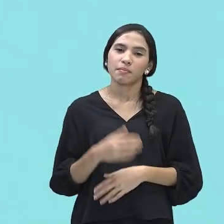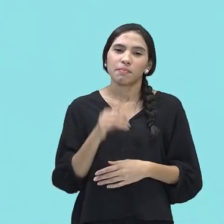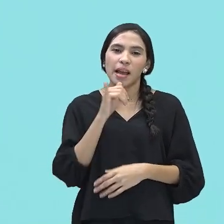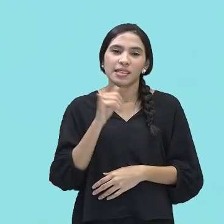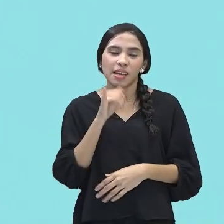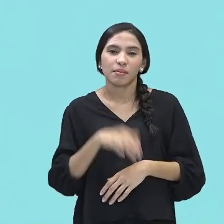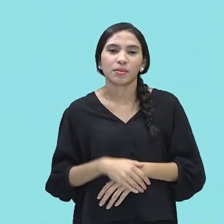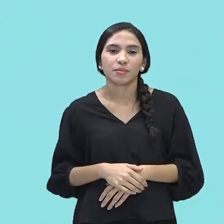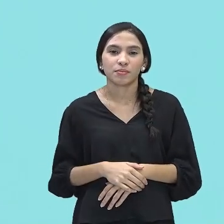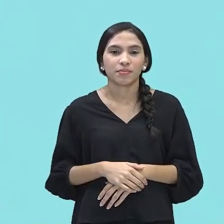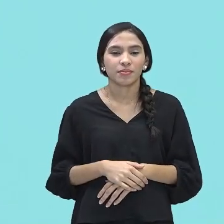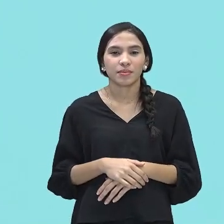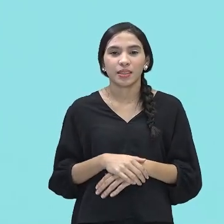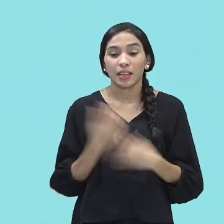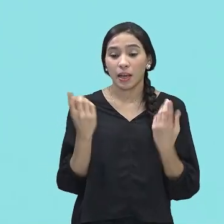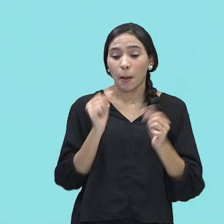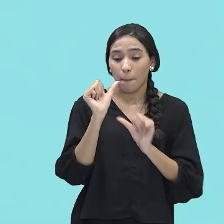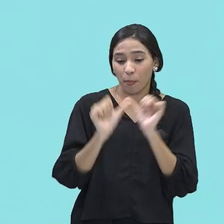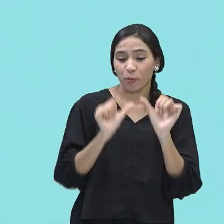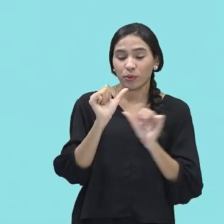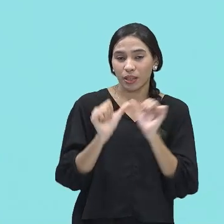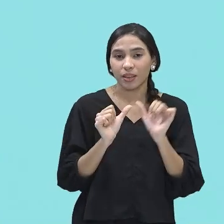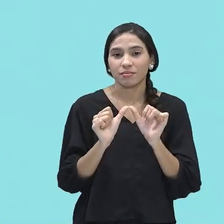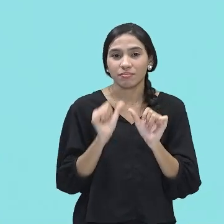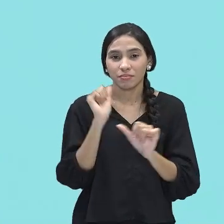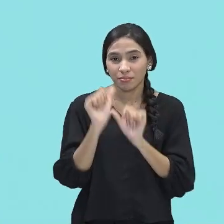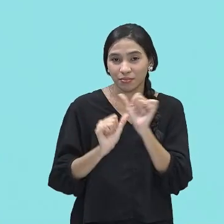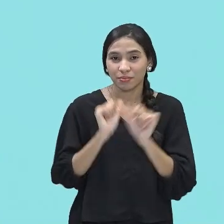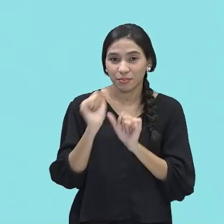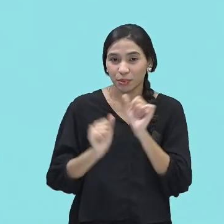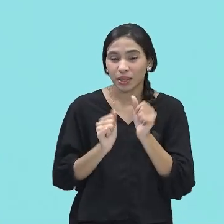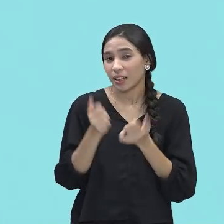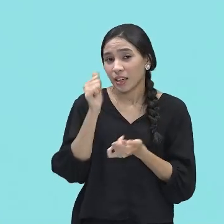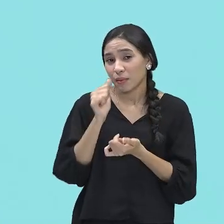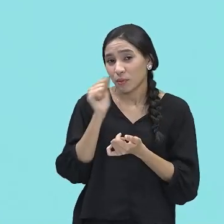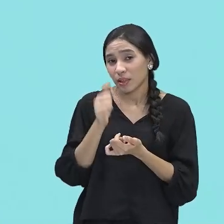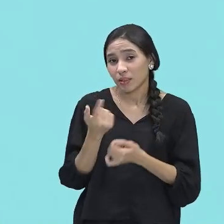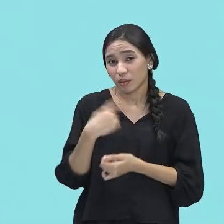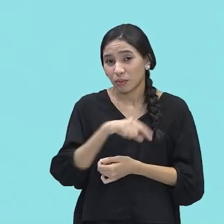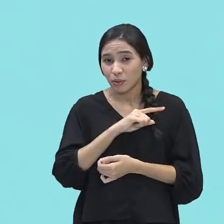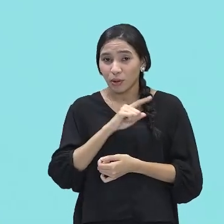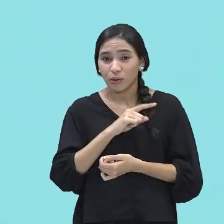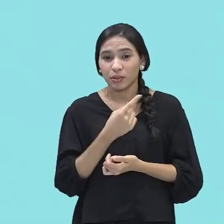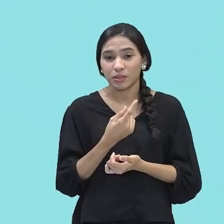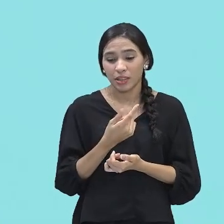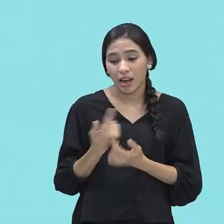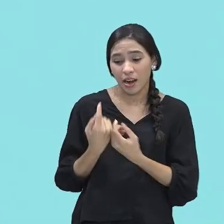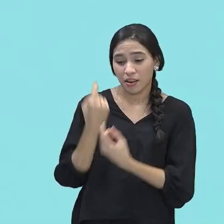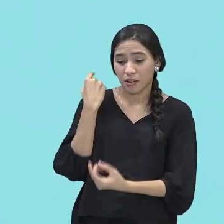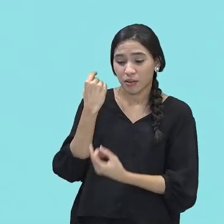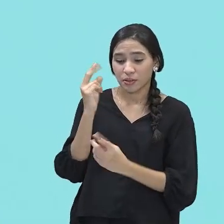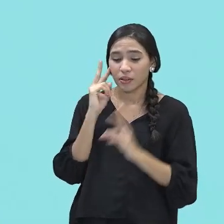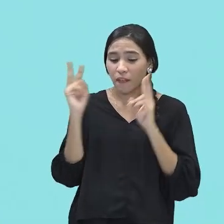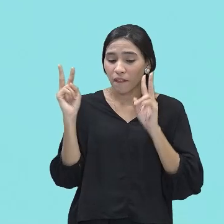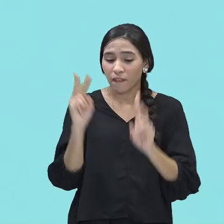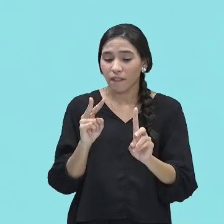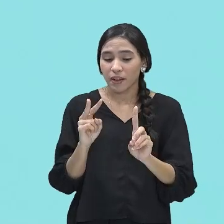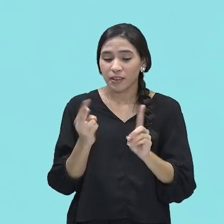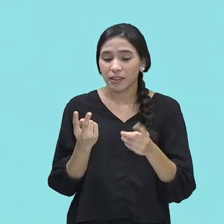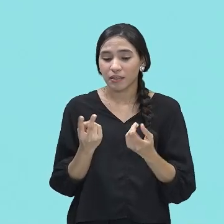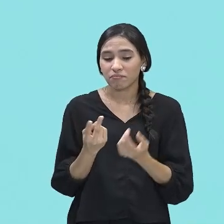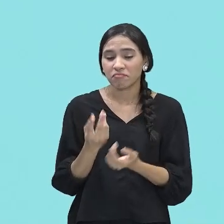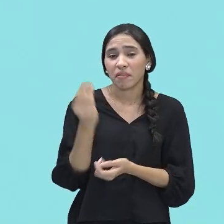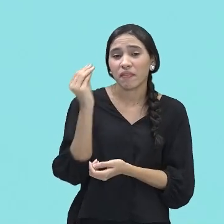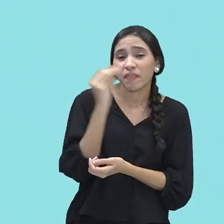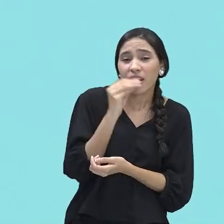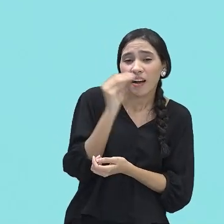até mesmo para fugir um pouquinho do que era a realidade da mulher, porque nós, mulheres, éramos vistas como sempre